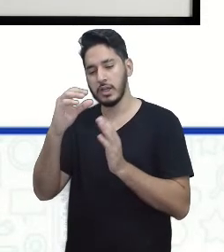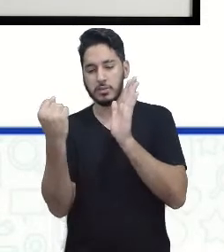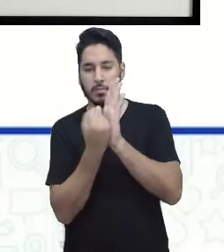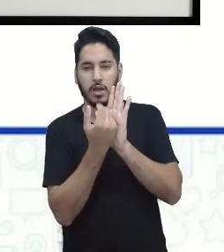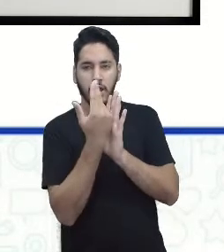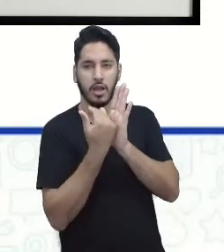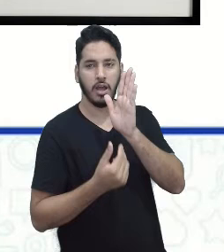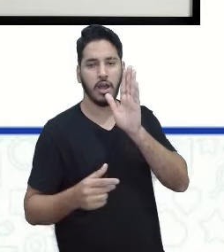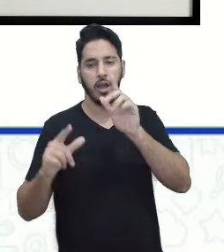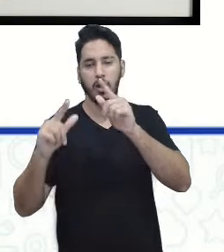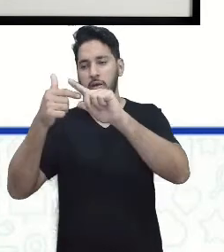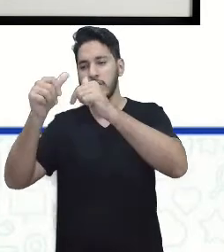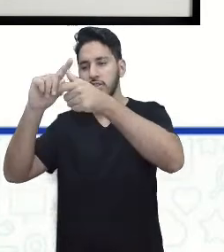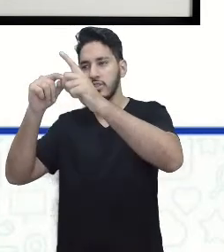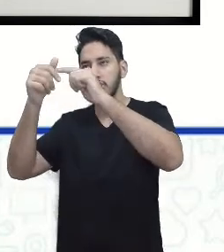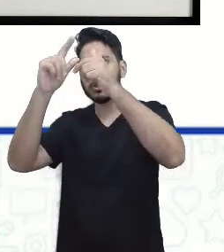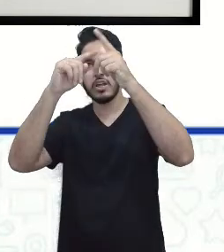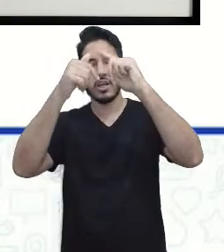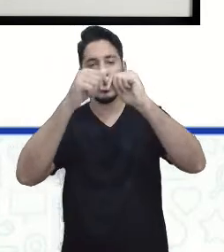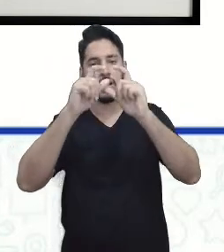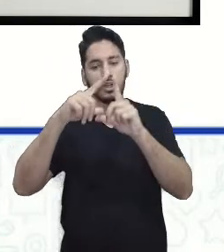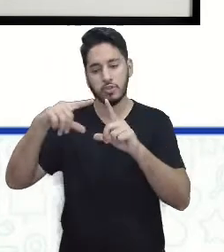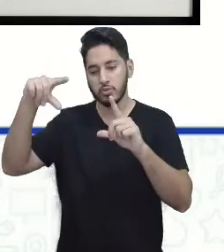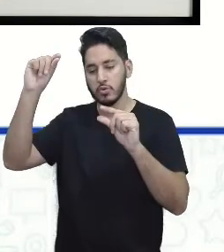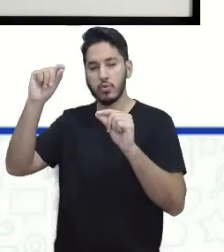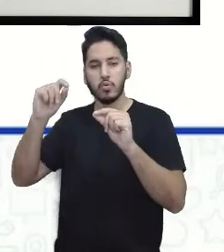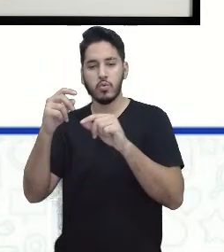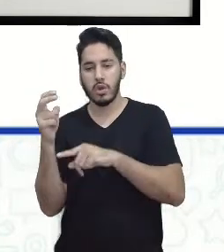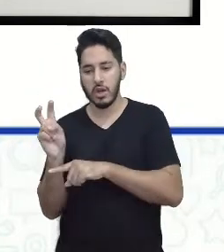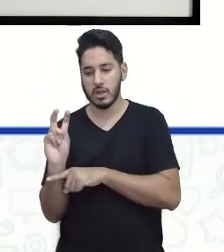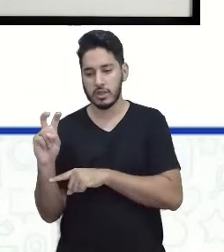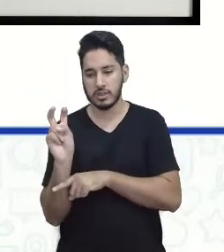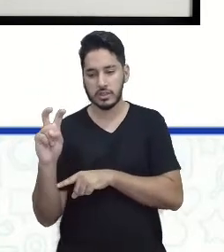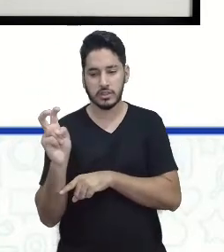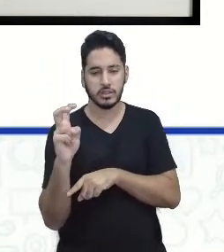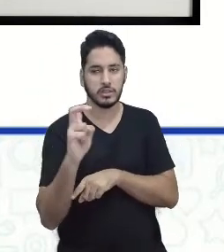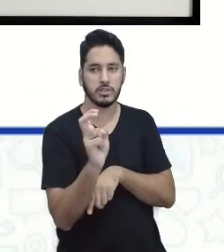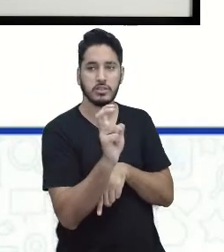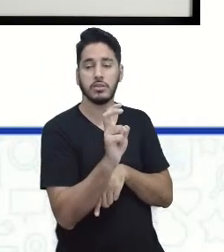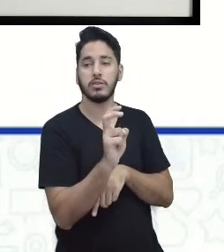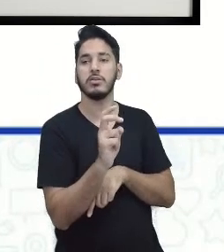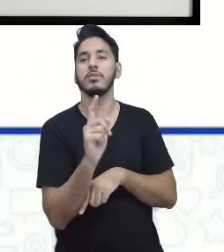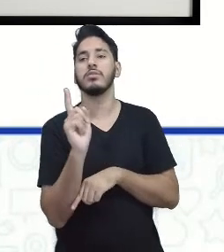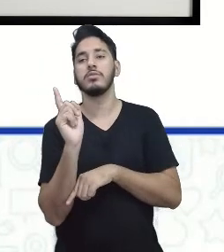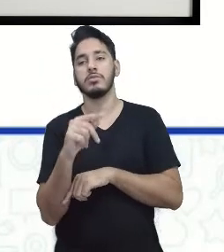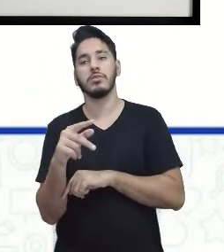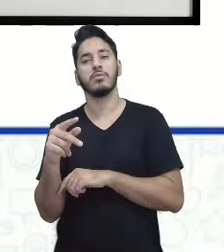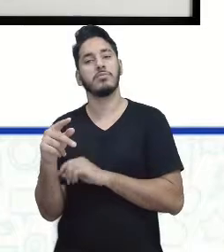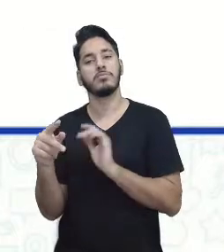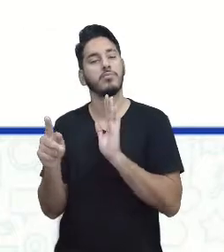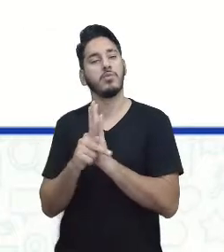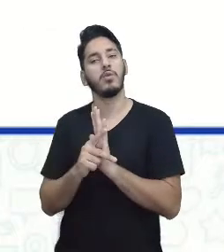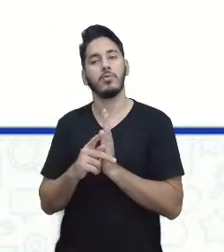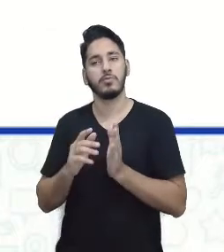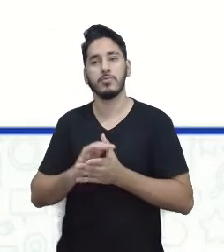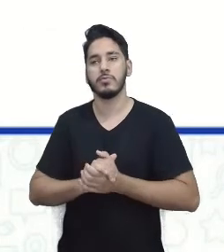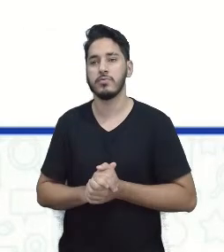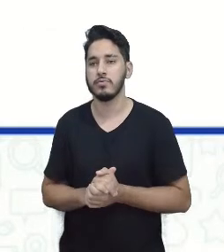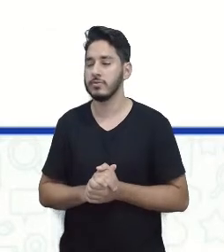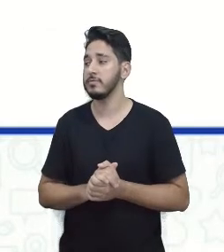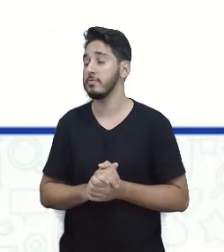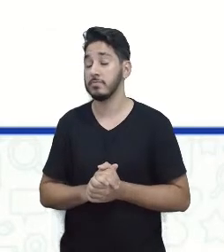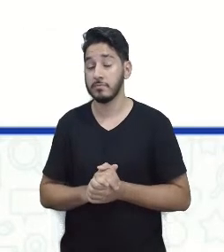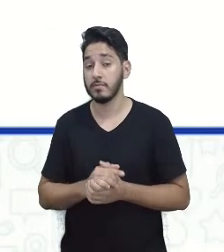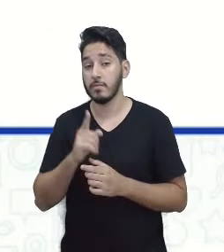a lua, os pássaros, né, as serpentes, que são, né, elementos bem icônicos, bem simbólicos. E